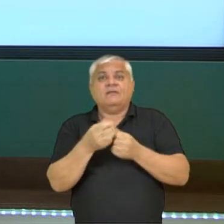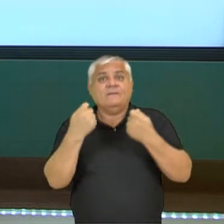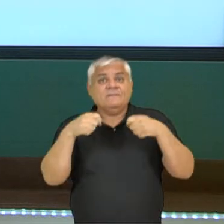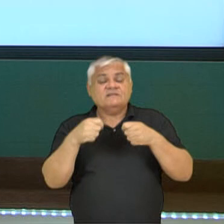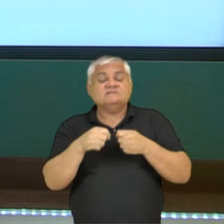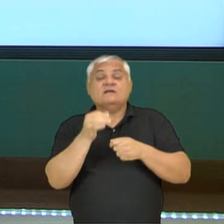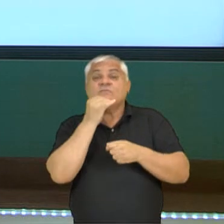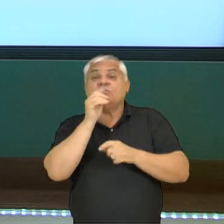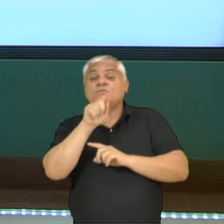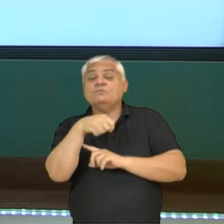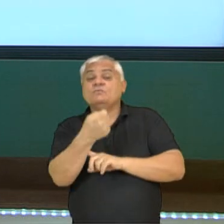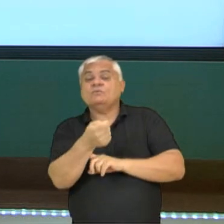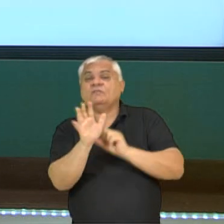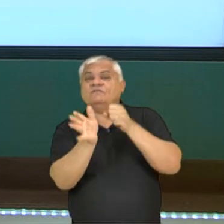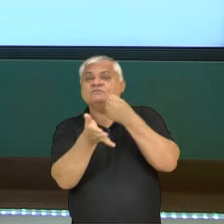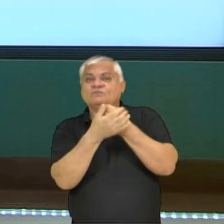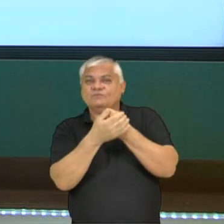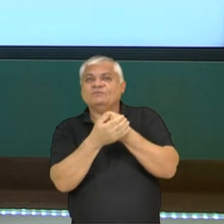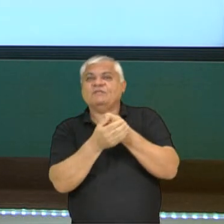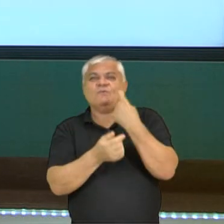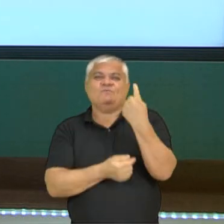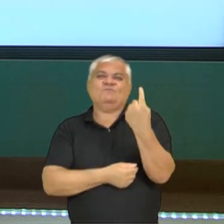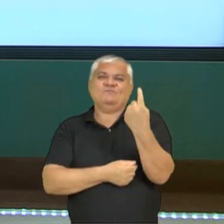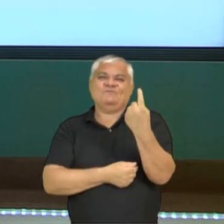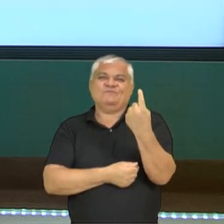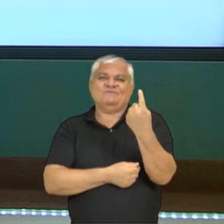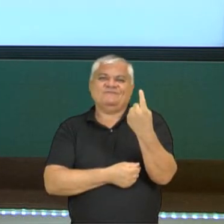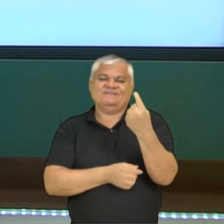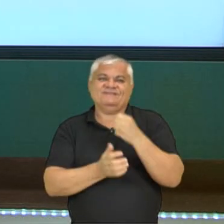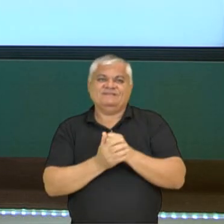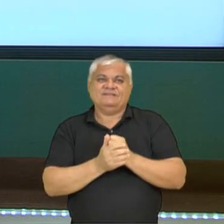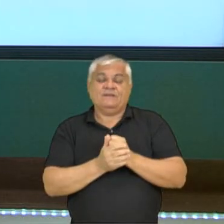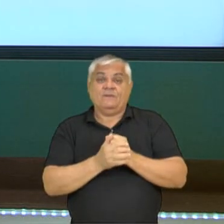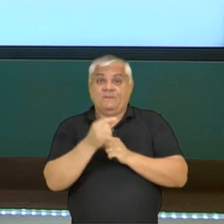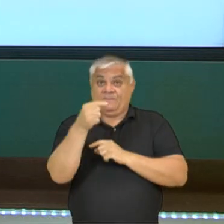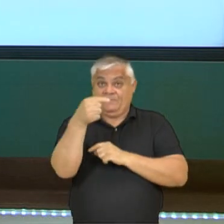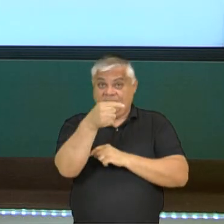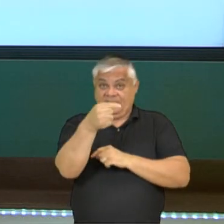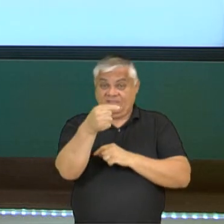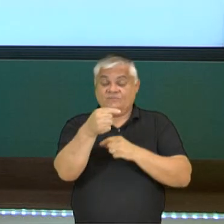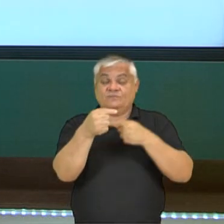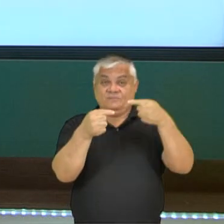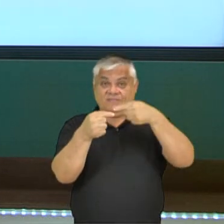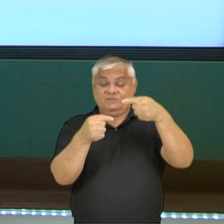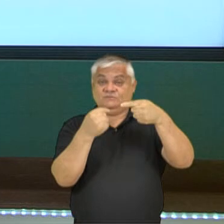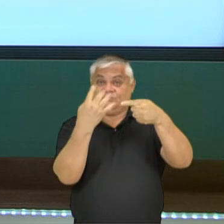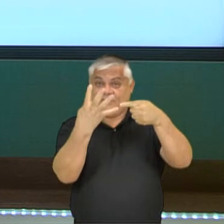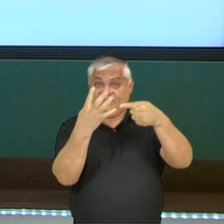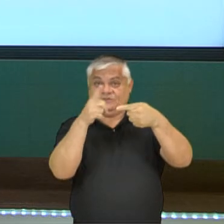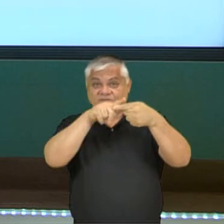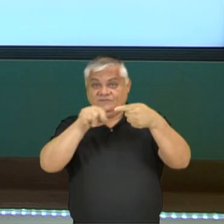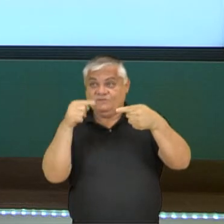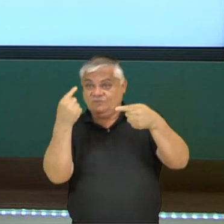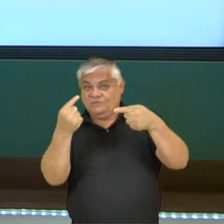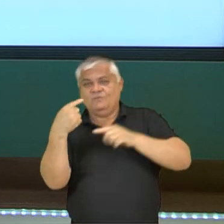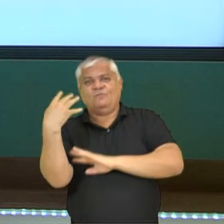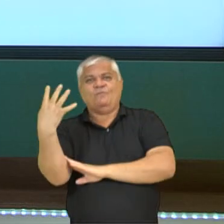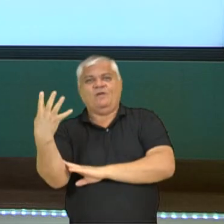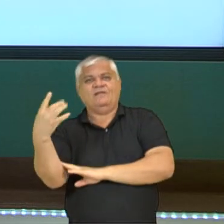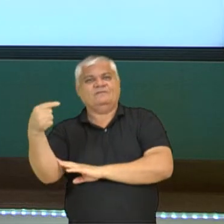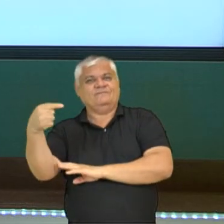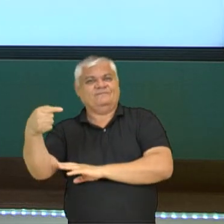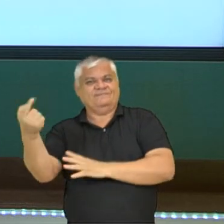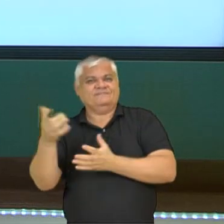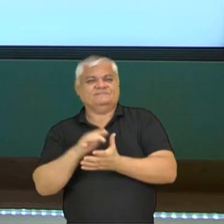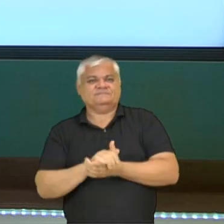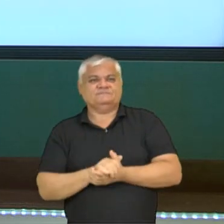se o denominador dele fosse igual a 1, porque -4 dividido por 1 é -4,